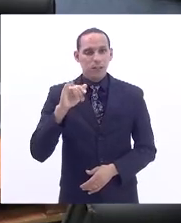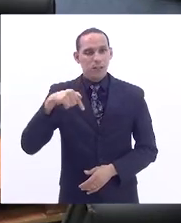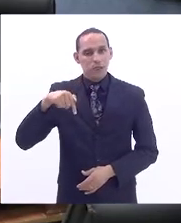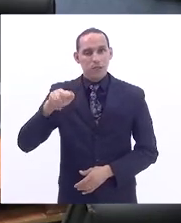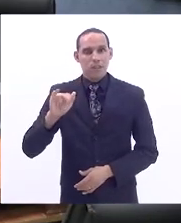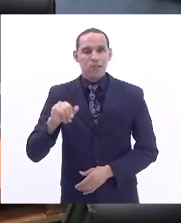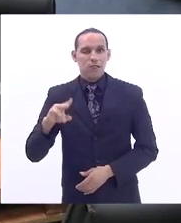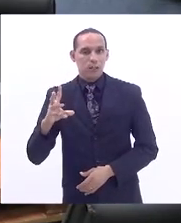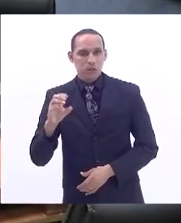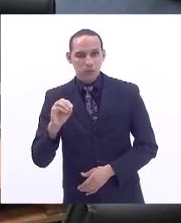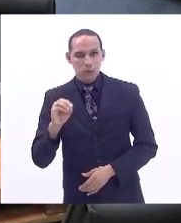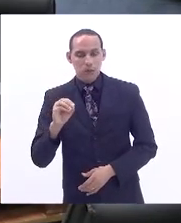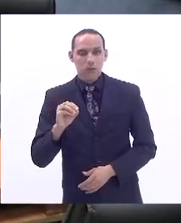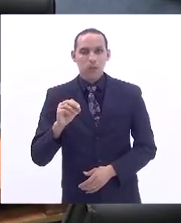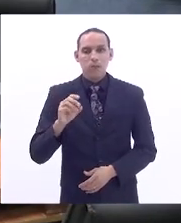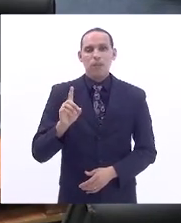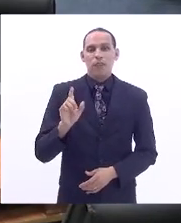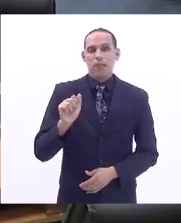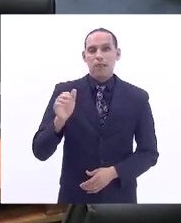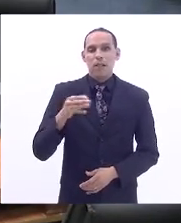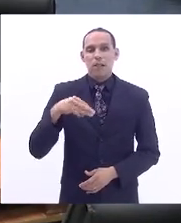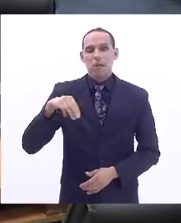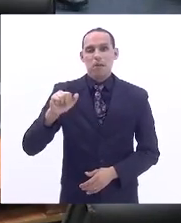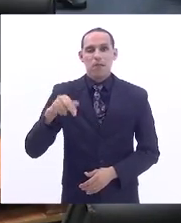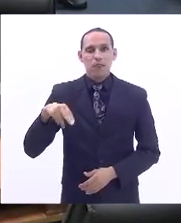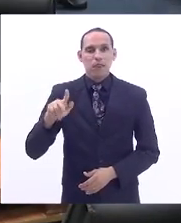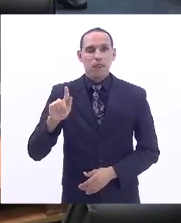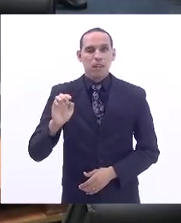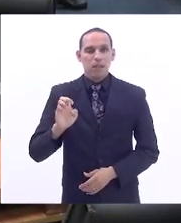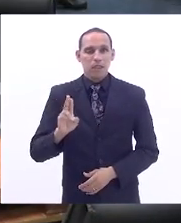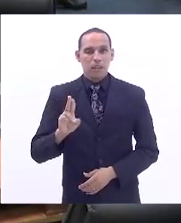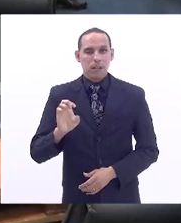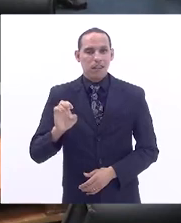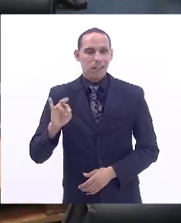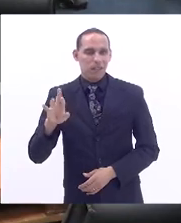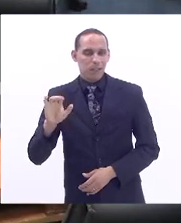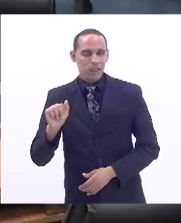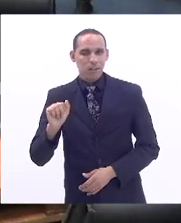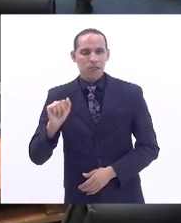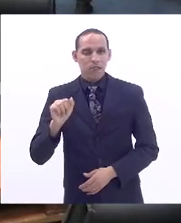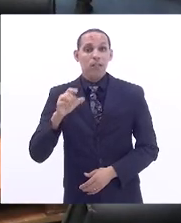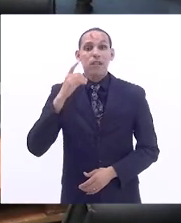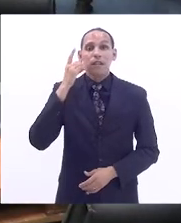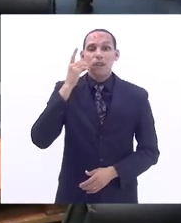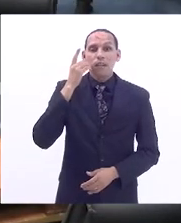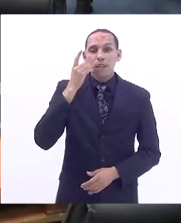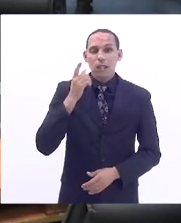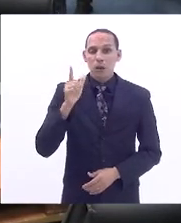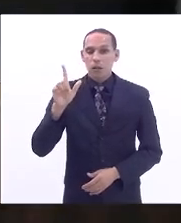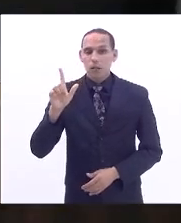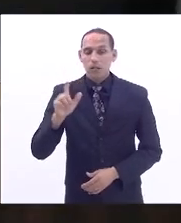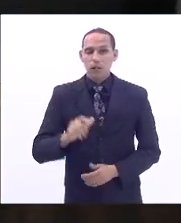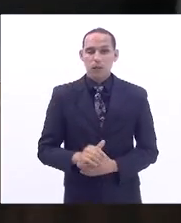Chiquinho da Mangueira E aí o deputado